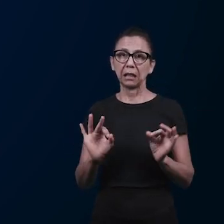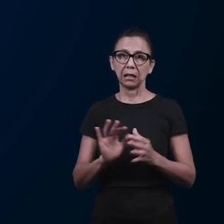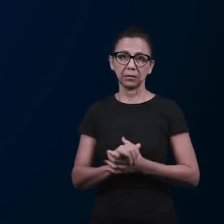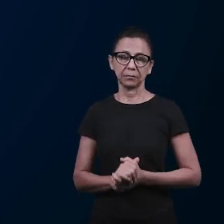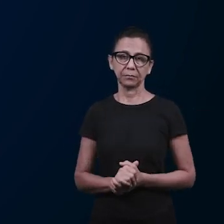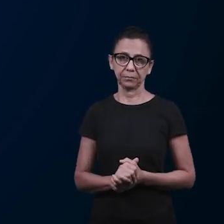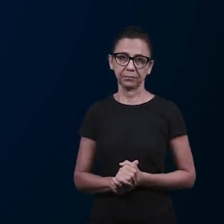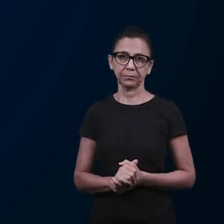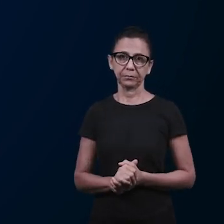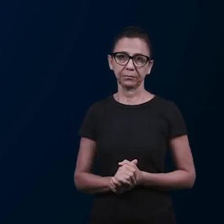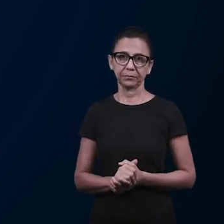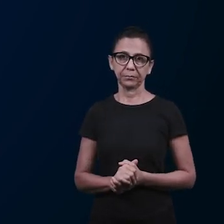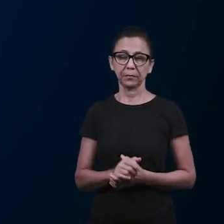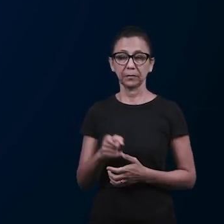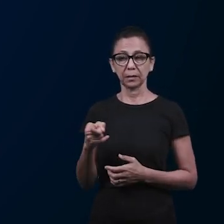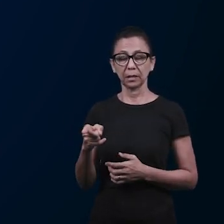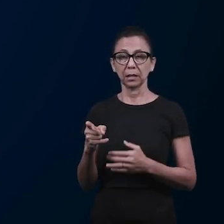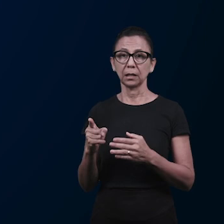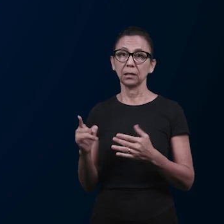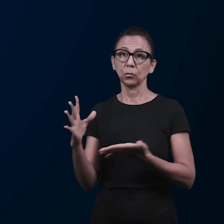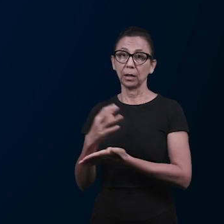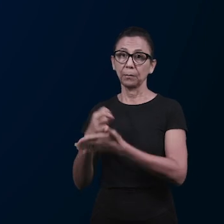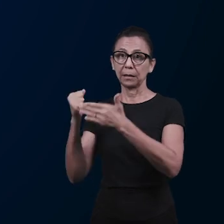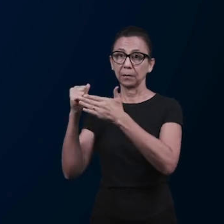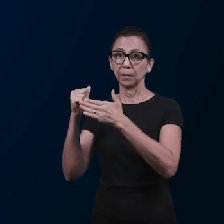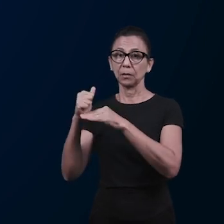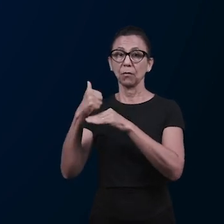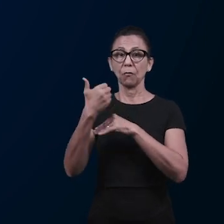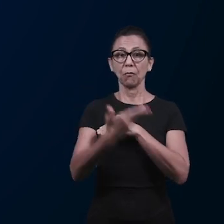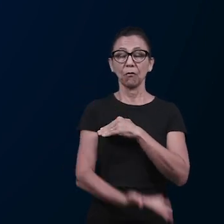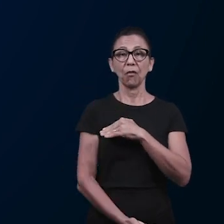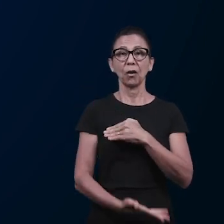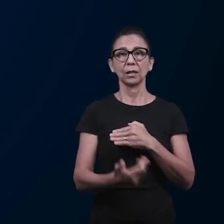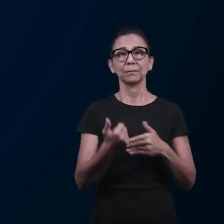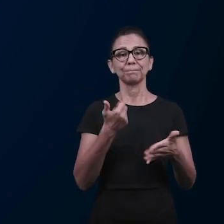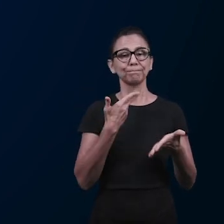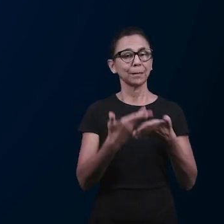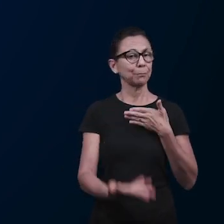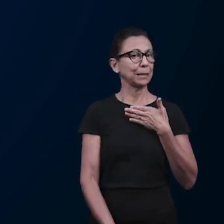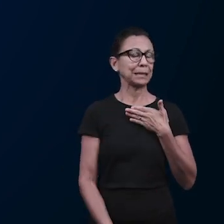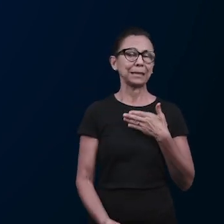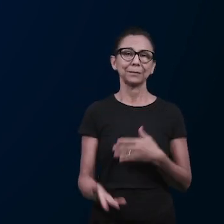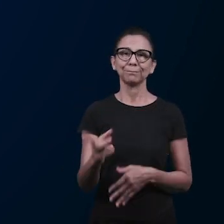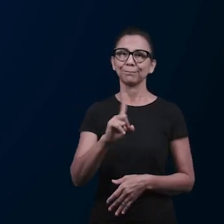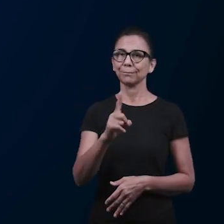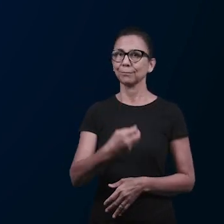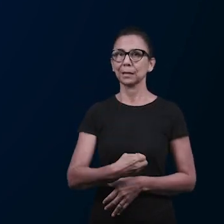óleo. Este ficará de fora do arrebatamento, ou seja, não participará